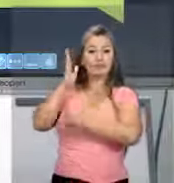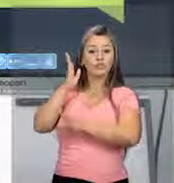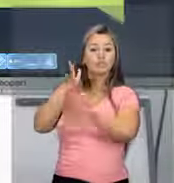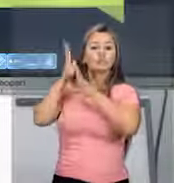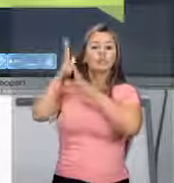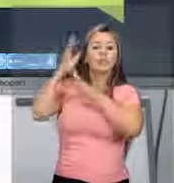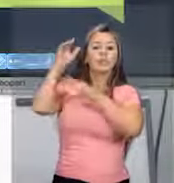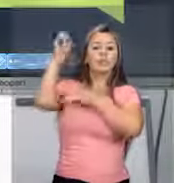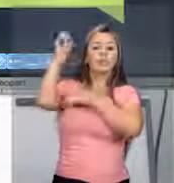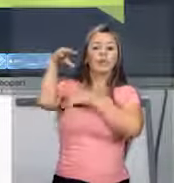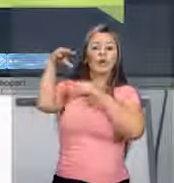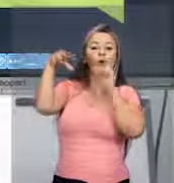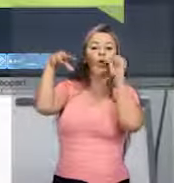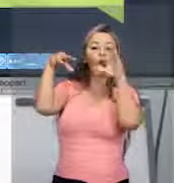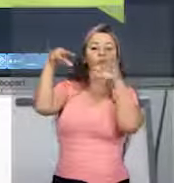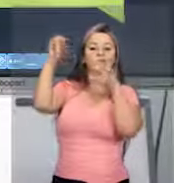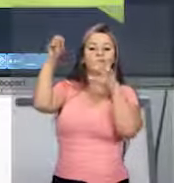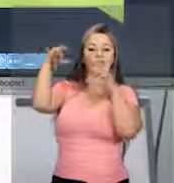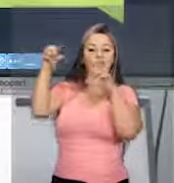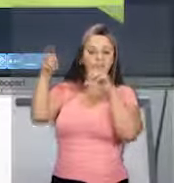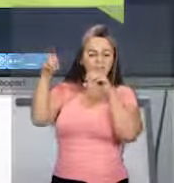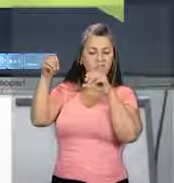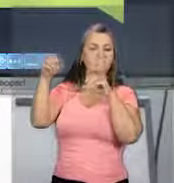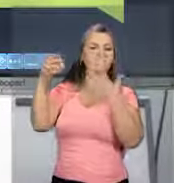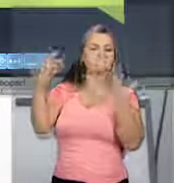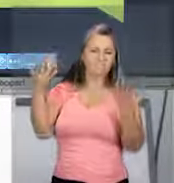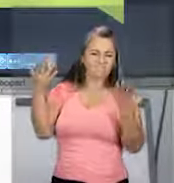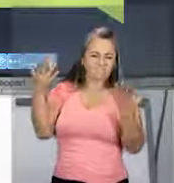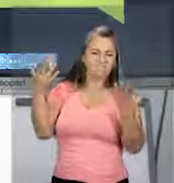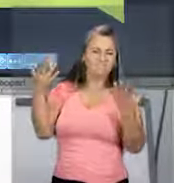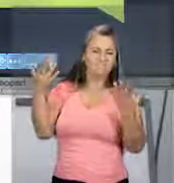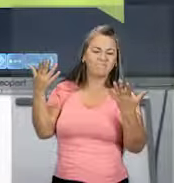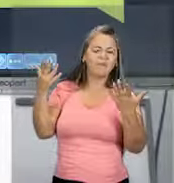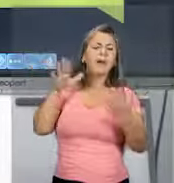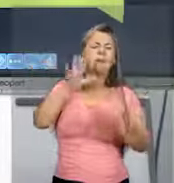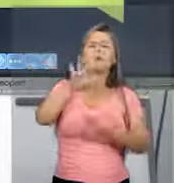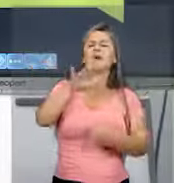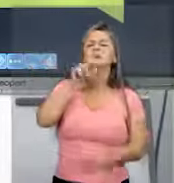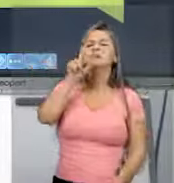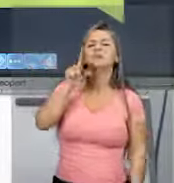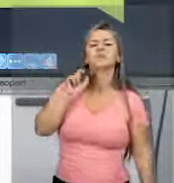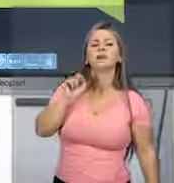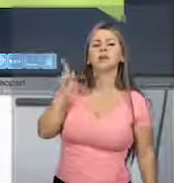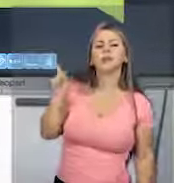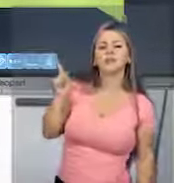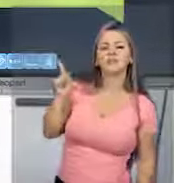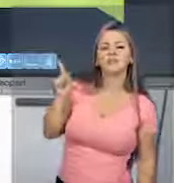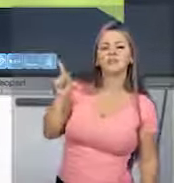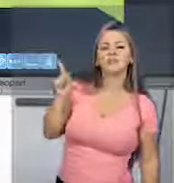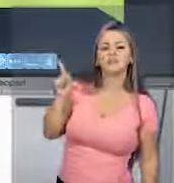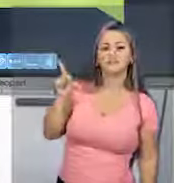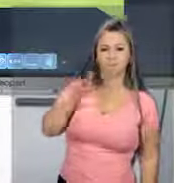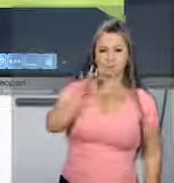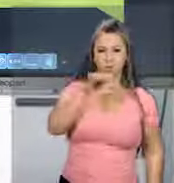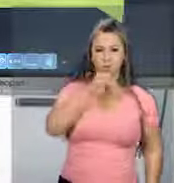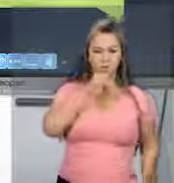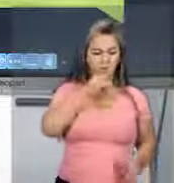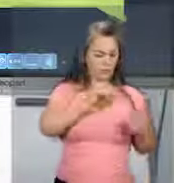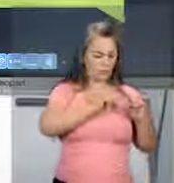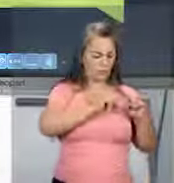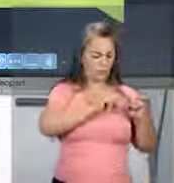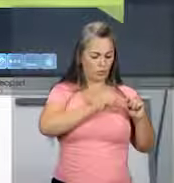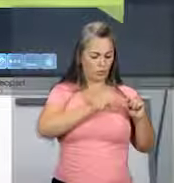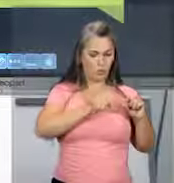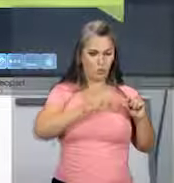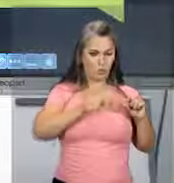e trazer para as nossas casas. Então, o que seria esse efeito magnético? Uma corrente elétrica percorrendo um